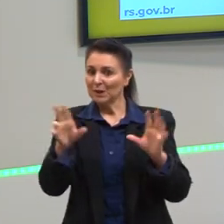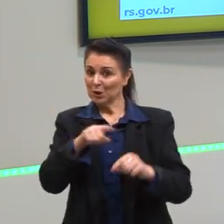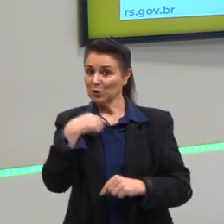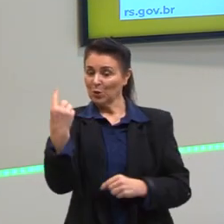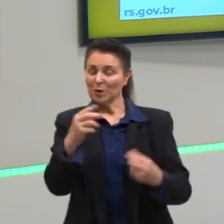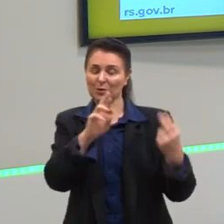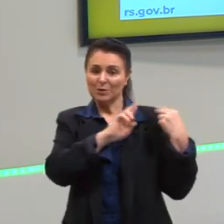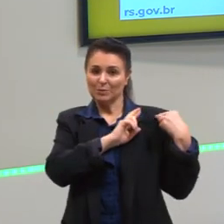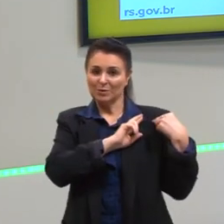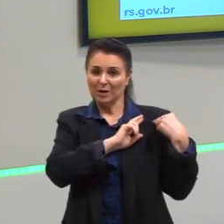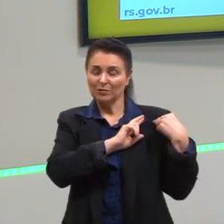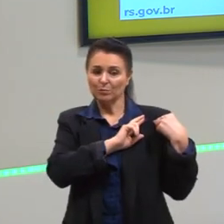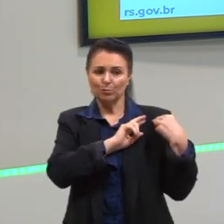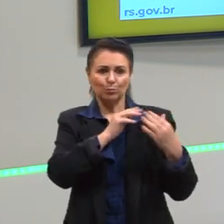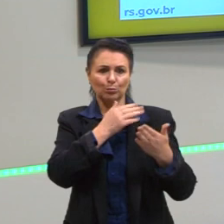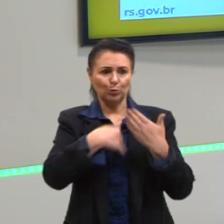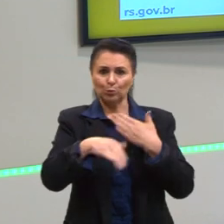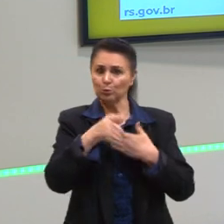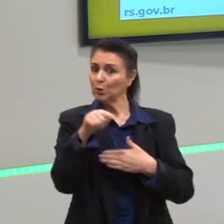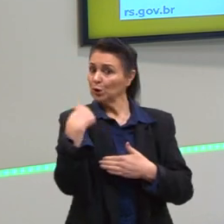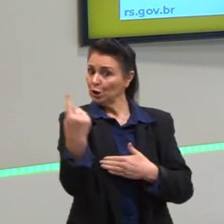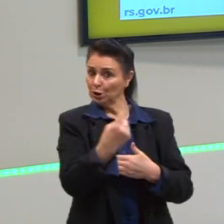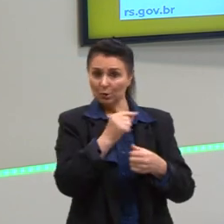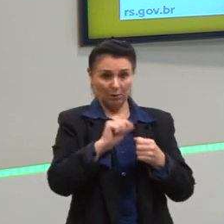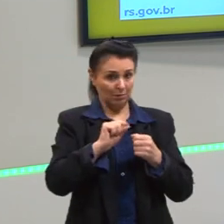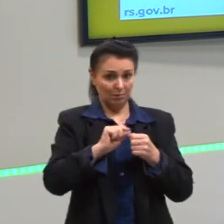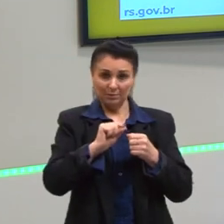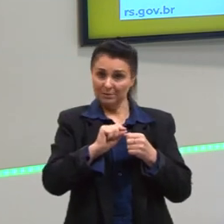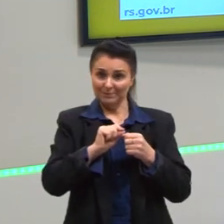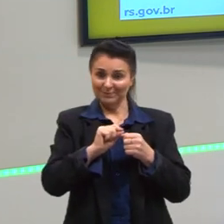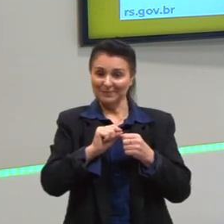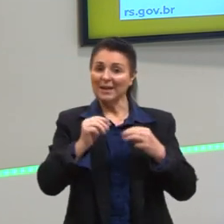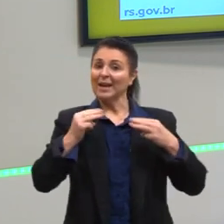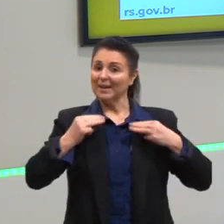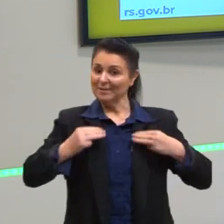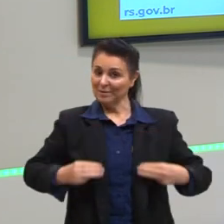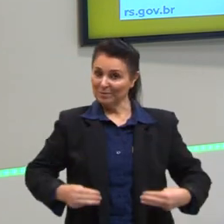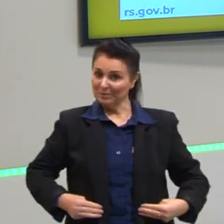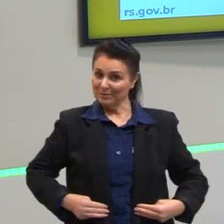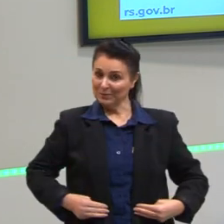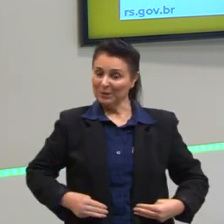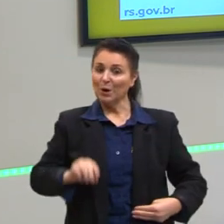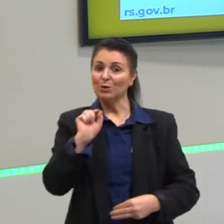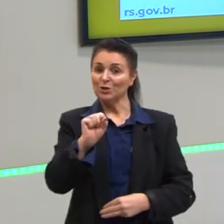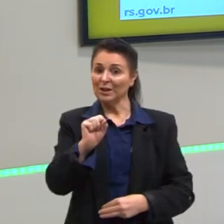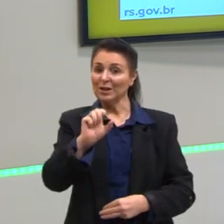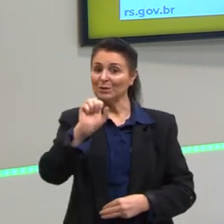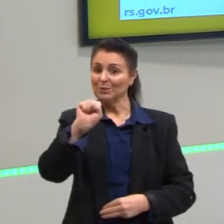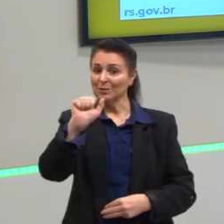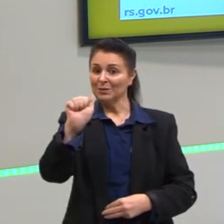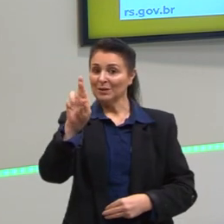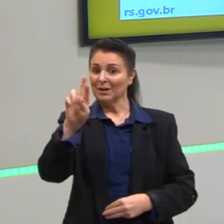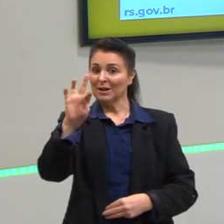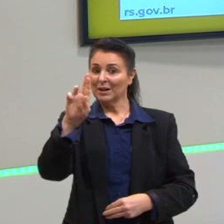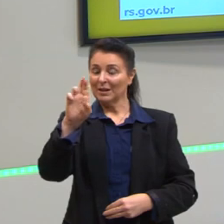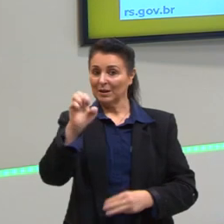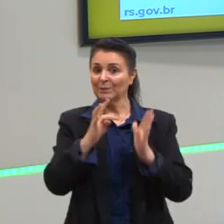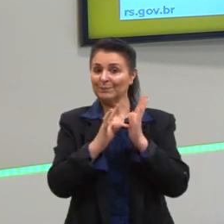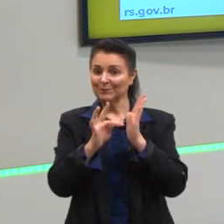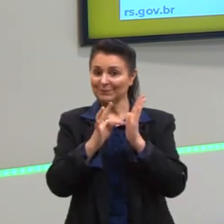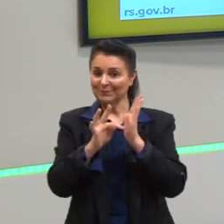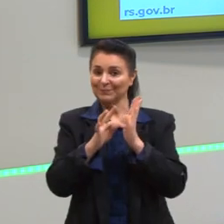responsáveis pelos nossos atos e aí que está a moral do nosso amigo do nosso amigo site né aqui uma